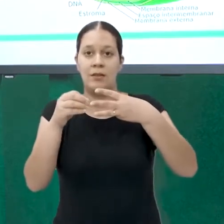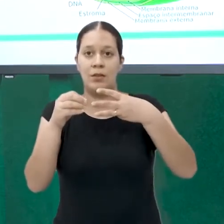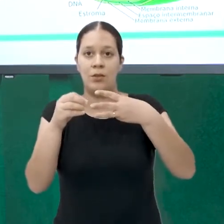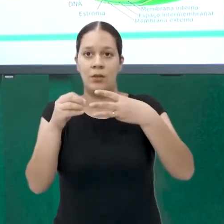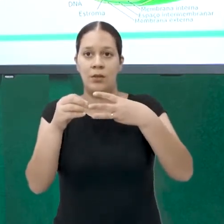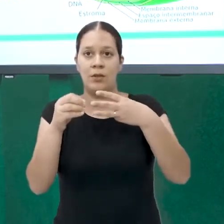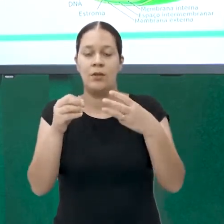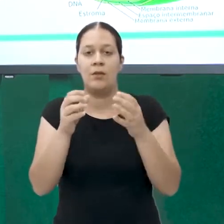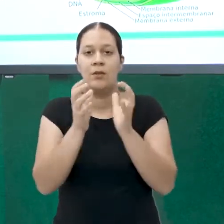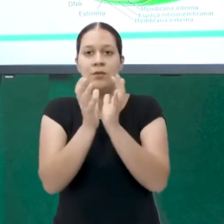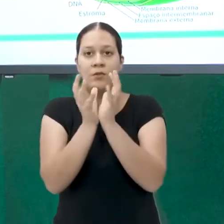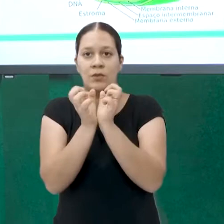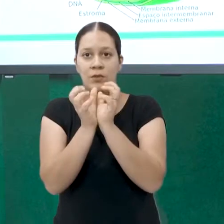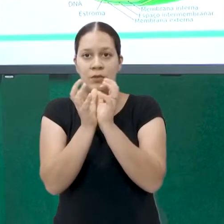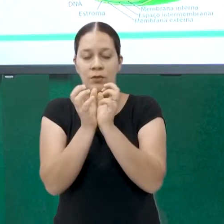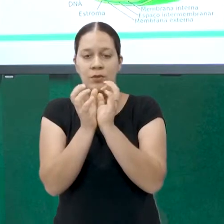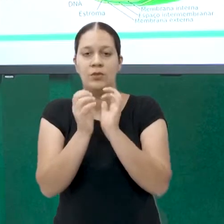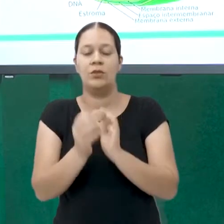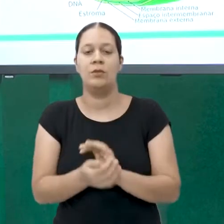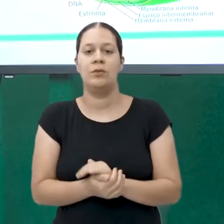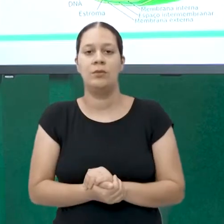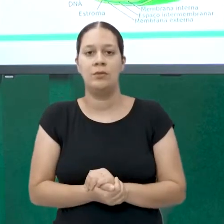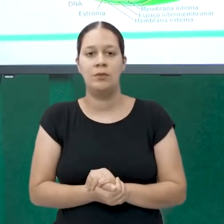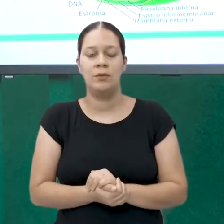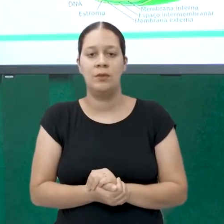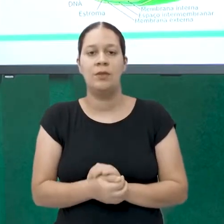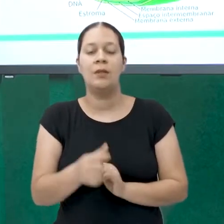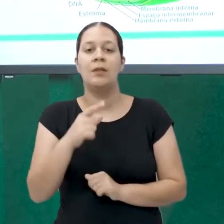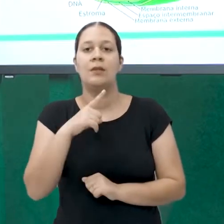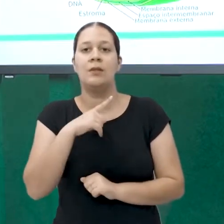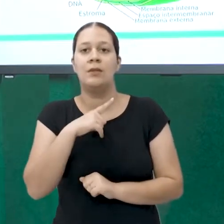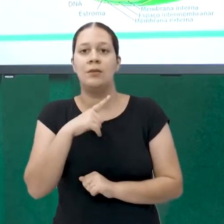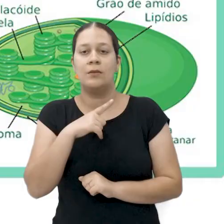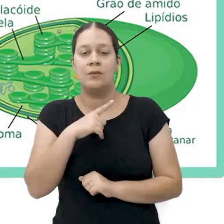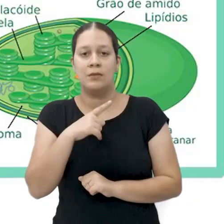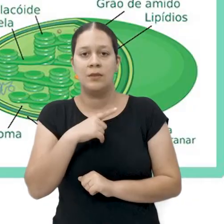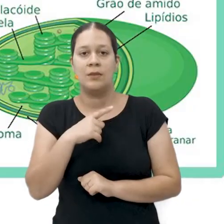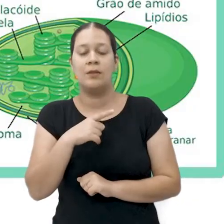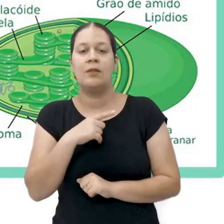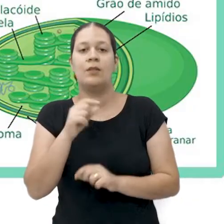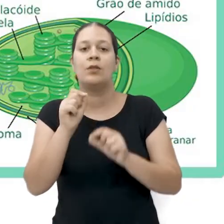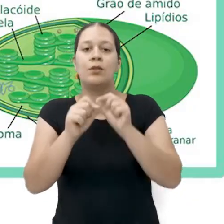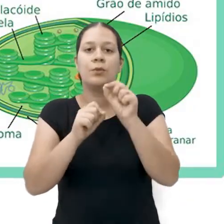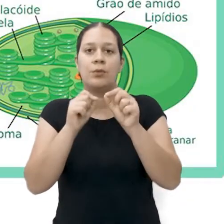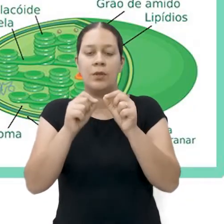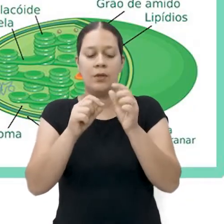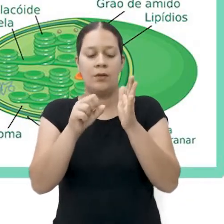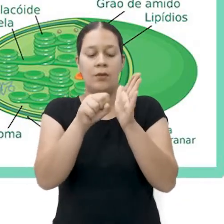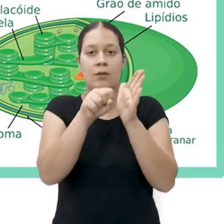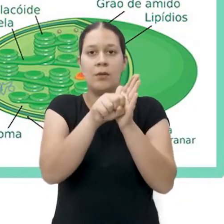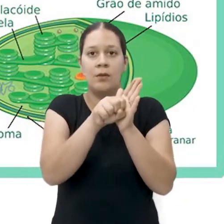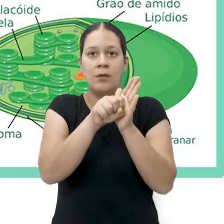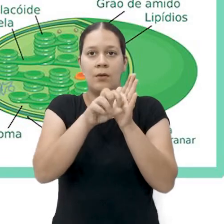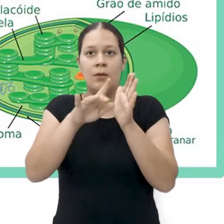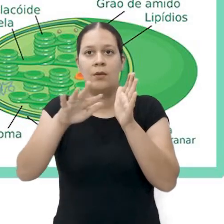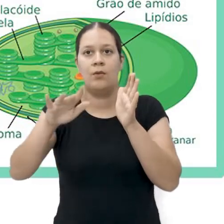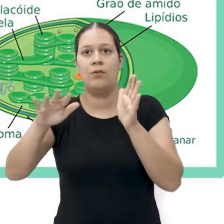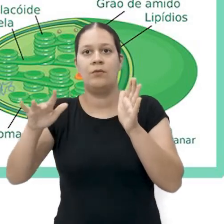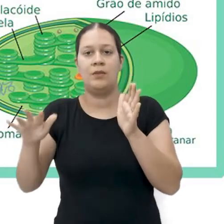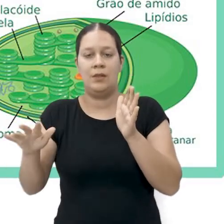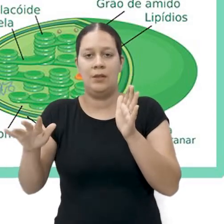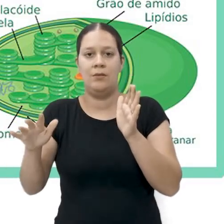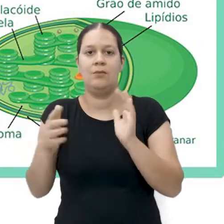tá bom? Beleza. Nos cloroplastos tem, ó, a gente está falando aqui de